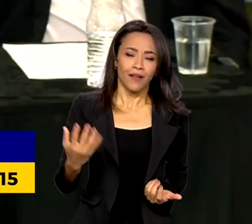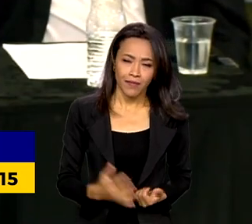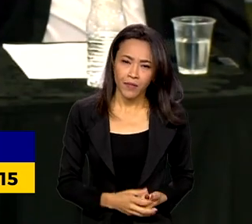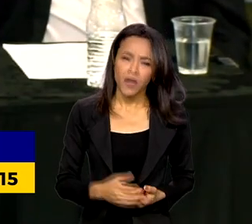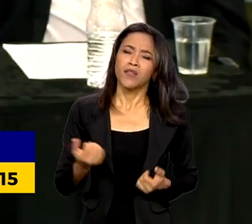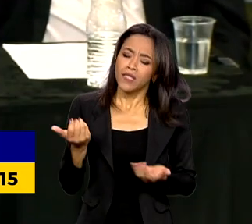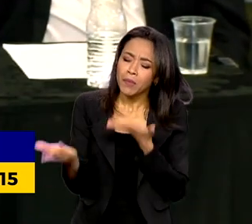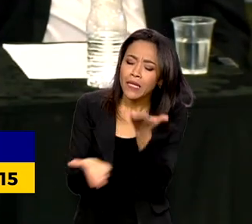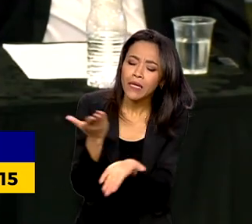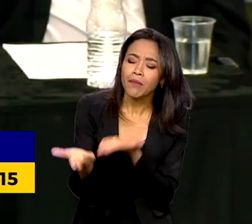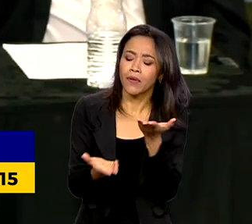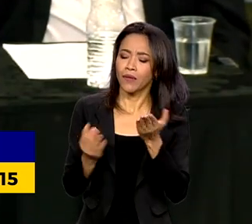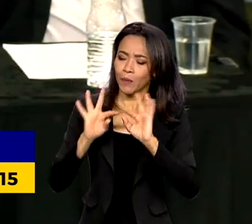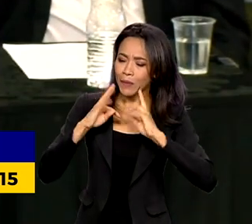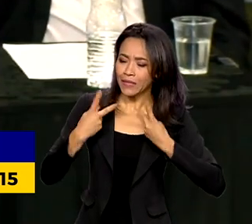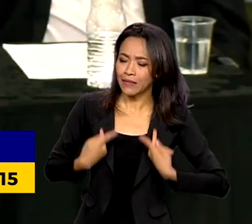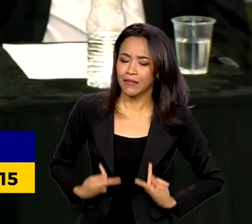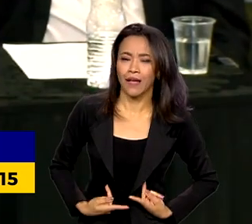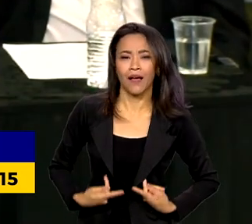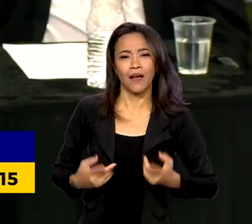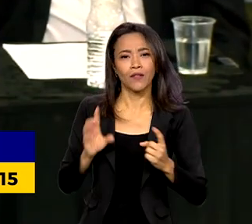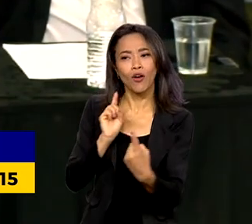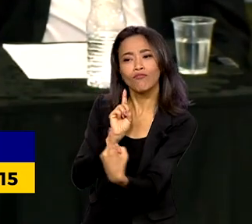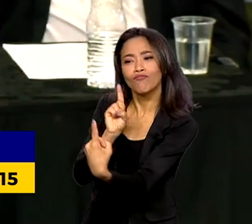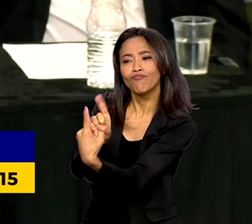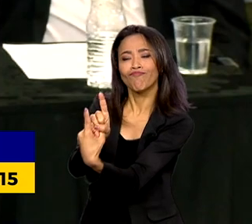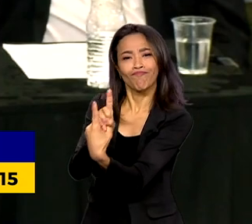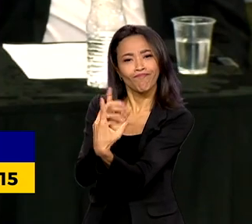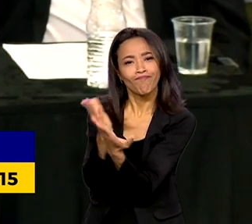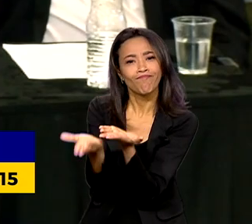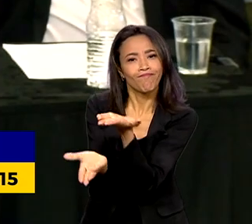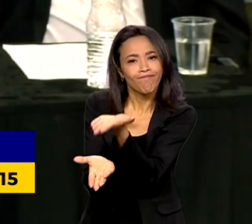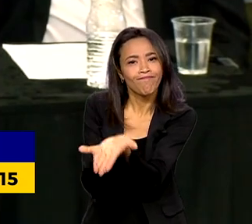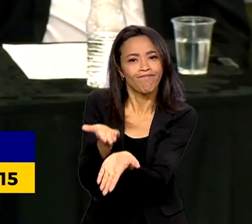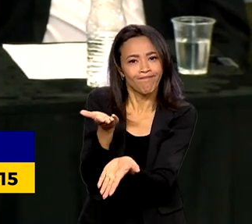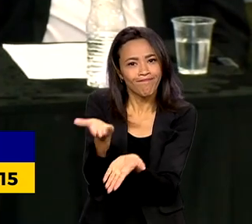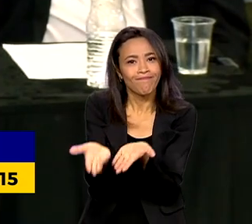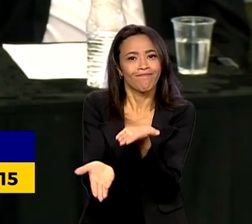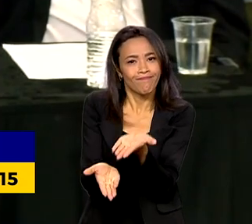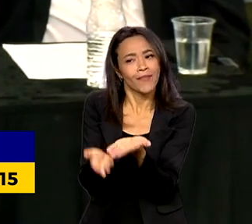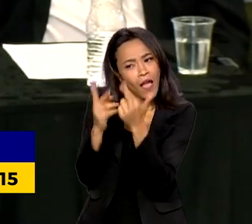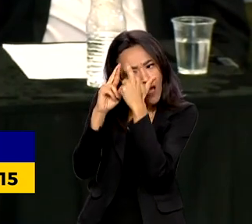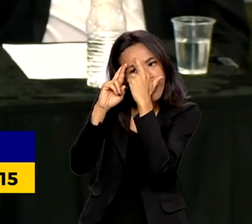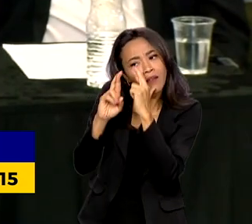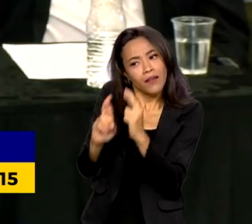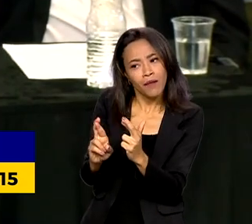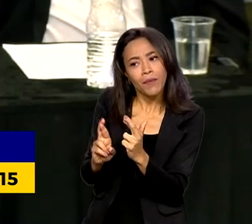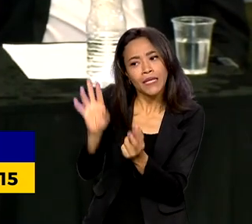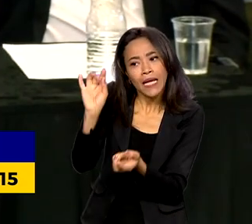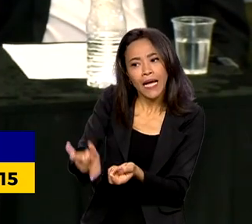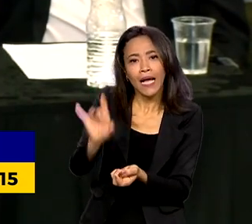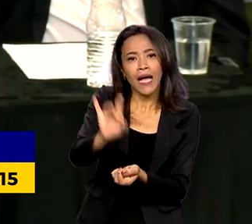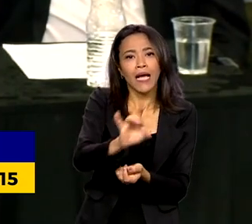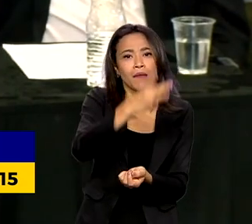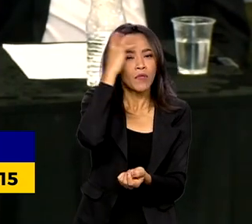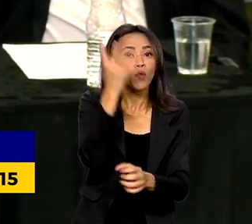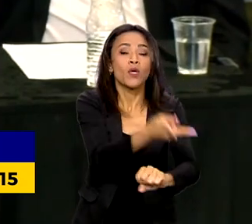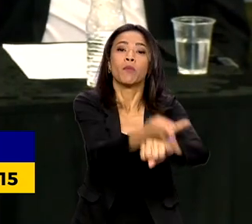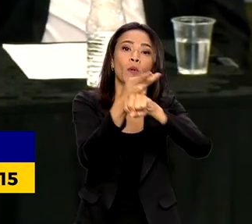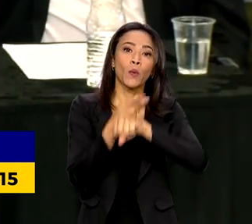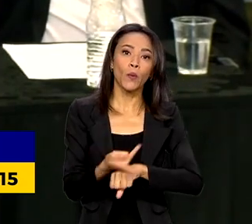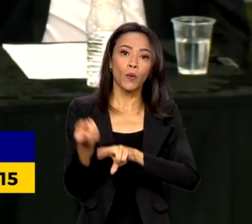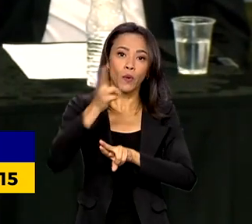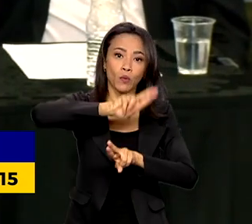humanizada como uma abordagem que considera a cada um dos usuários do SUS como